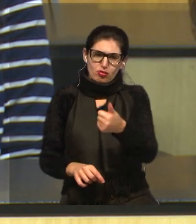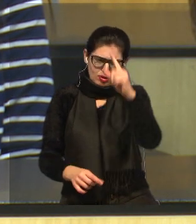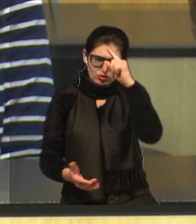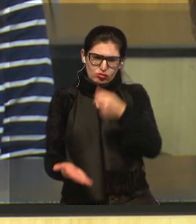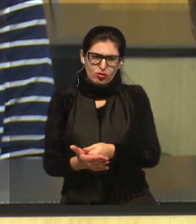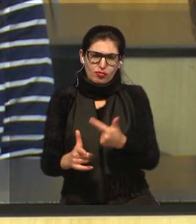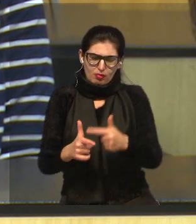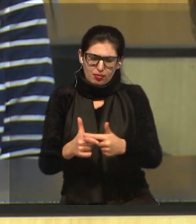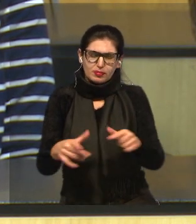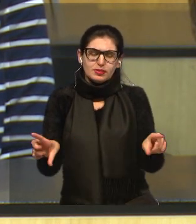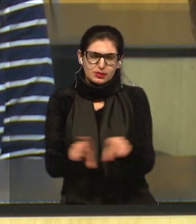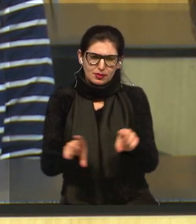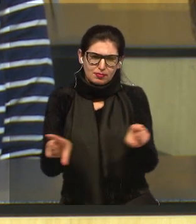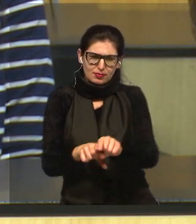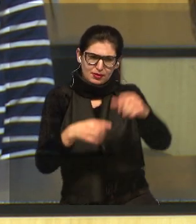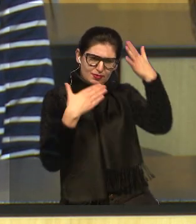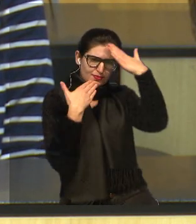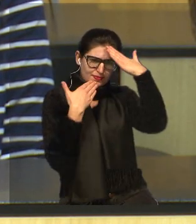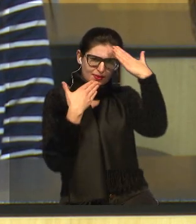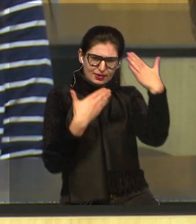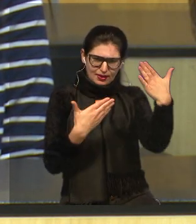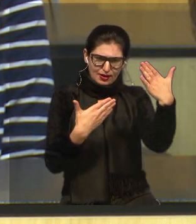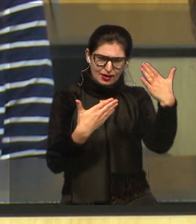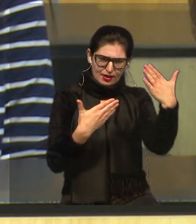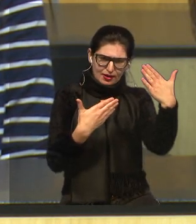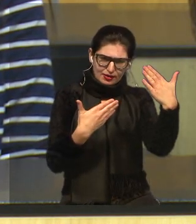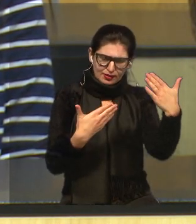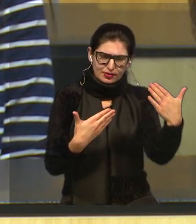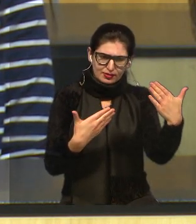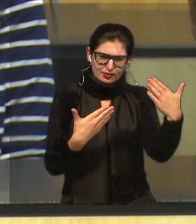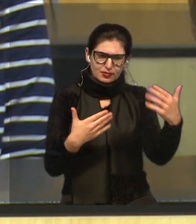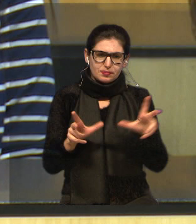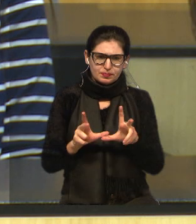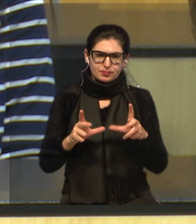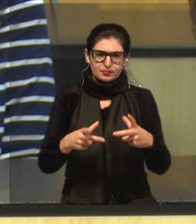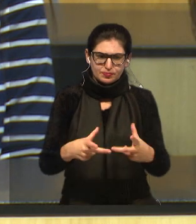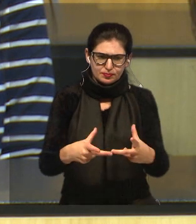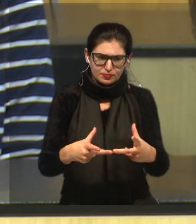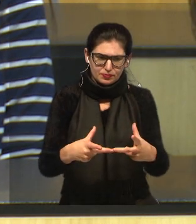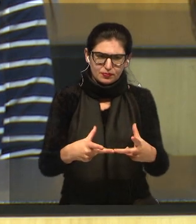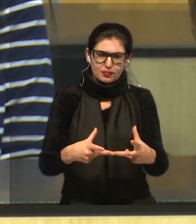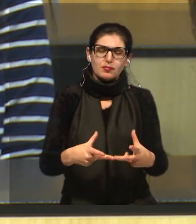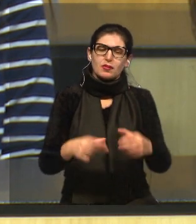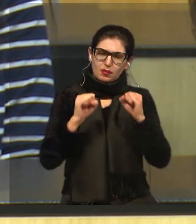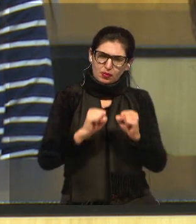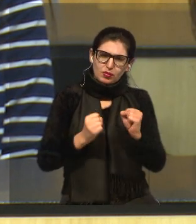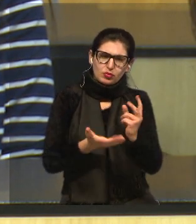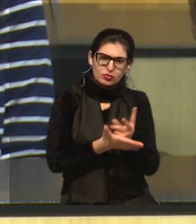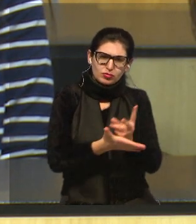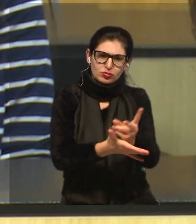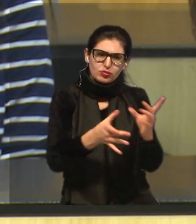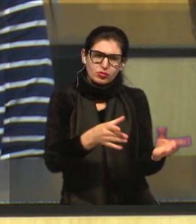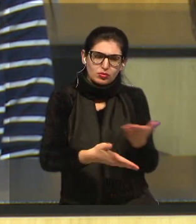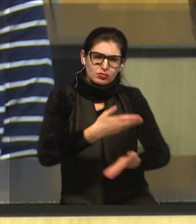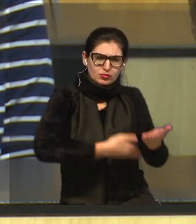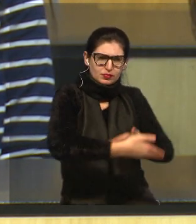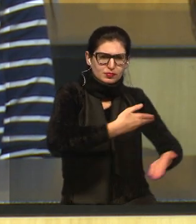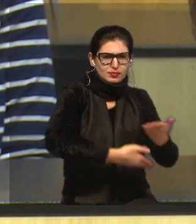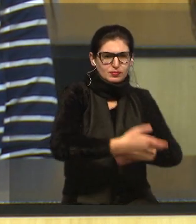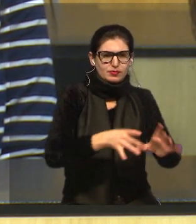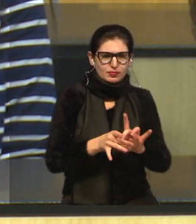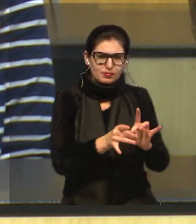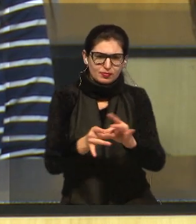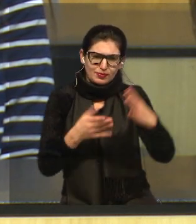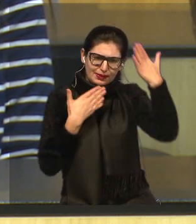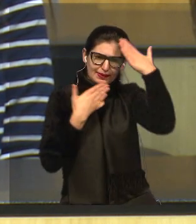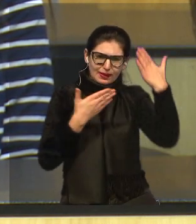vez agradeço, coloco-me inteiramente à disposição dessa nobre casa e tenho certeza que faremos ainda muitos trabalhos em parceria. Muito